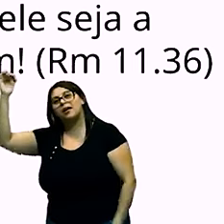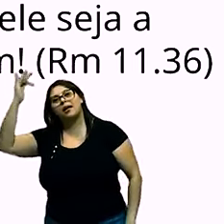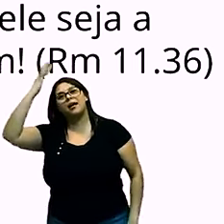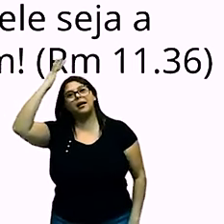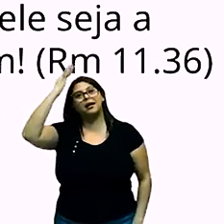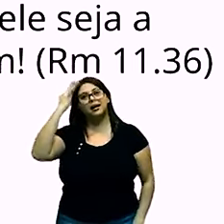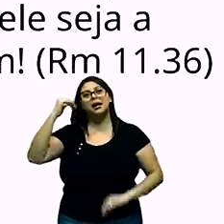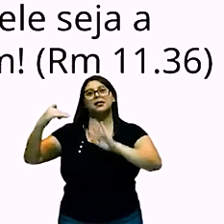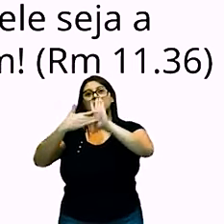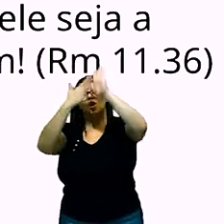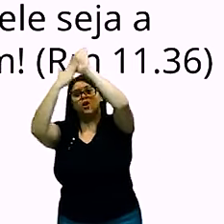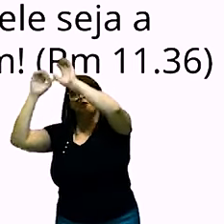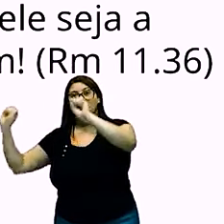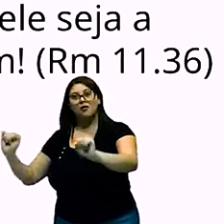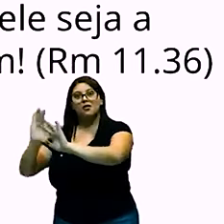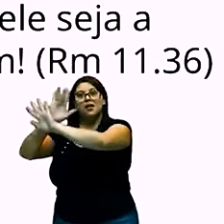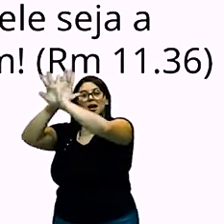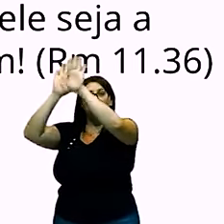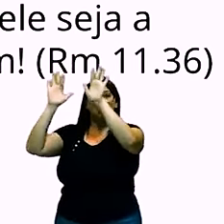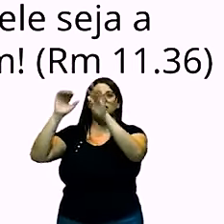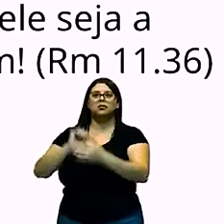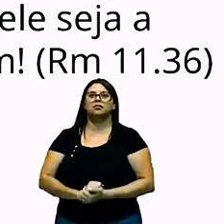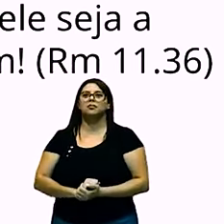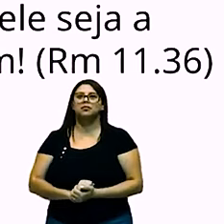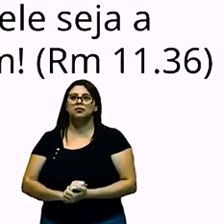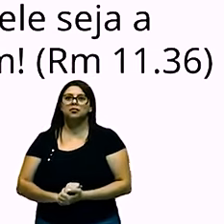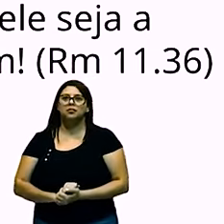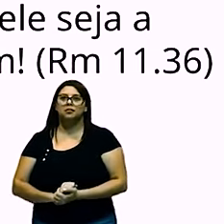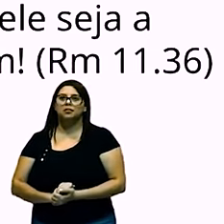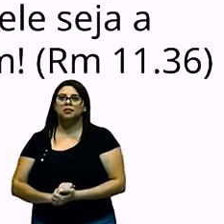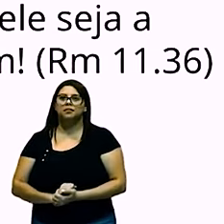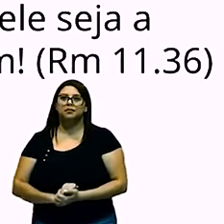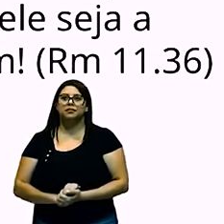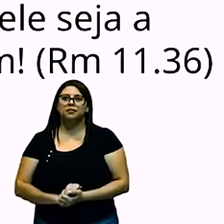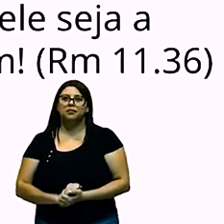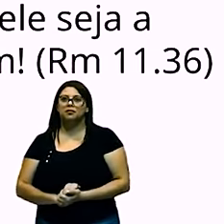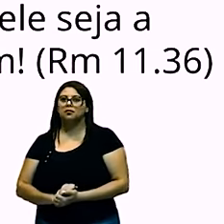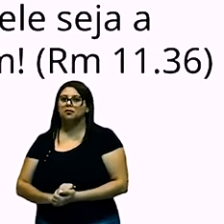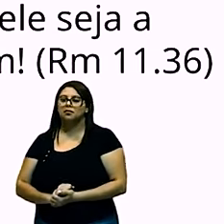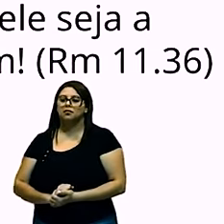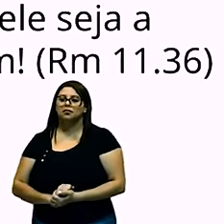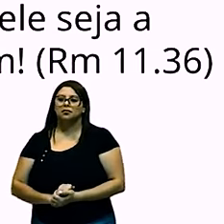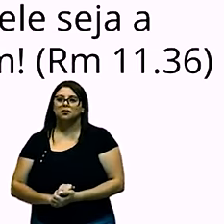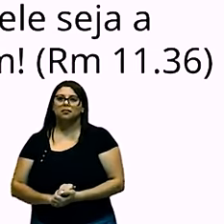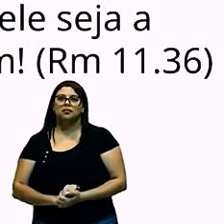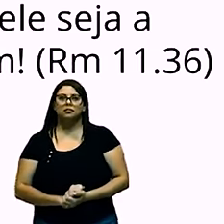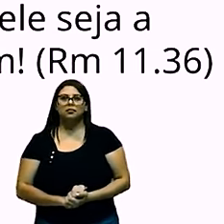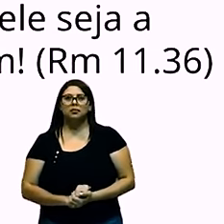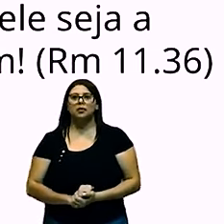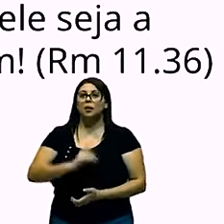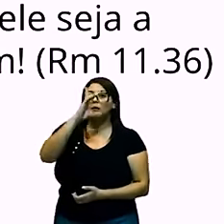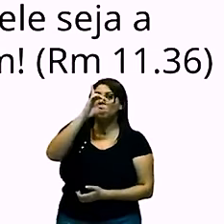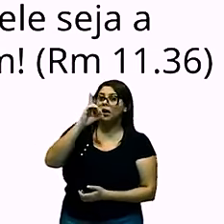Ele repete isso 3 vezes. E sobre a salvação, ele termina o capítulo 11 de Romanos dizendo: porque